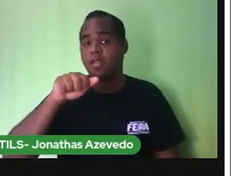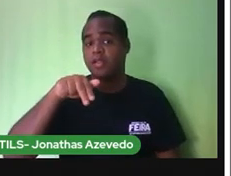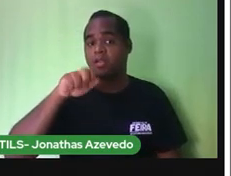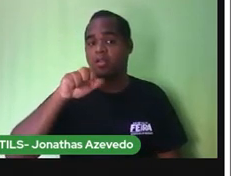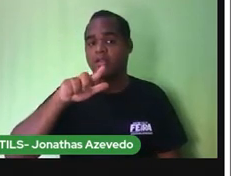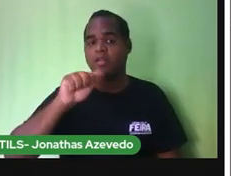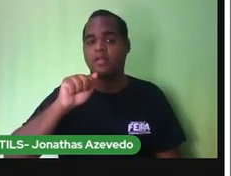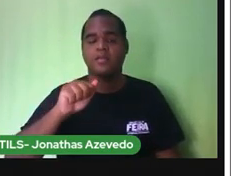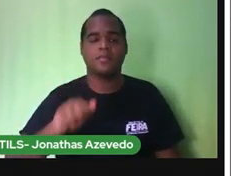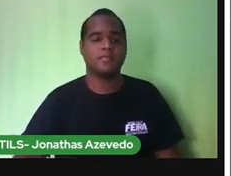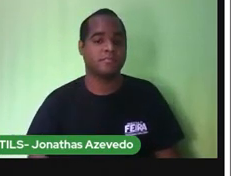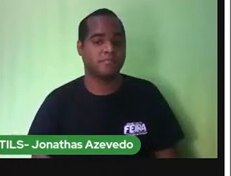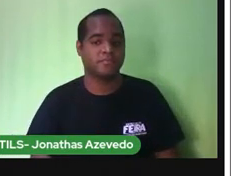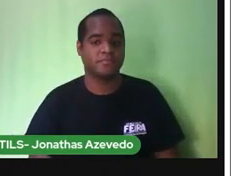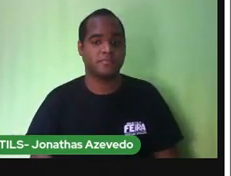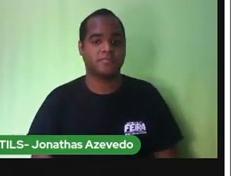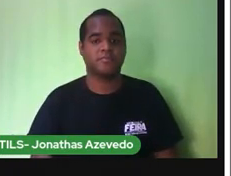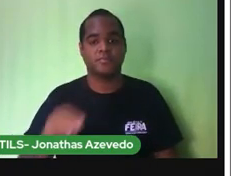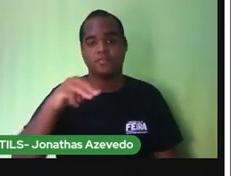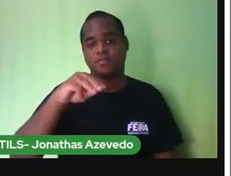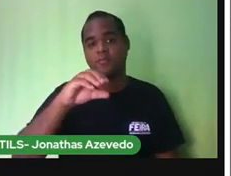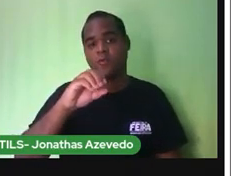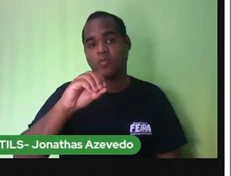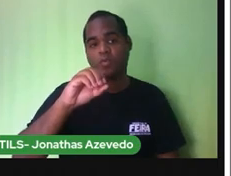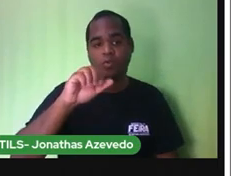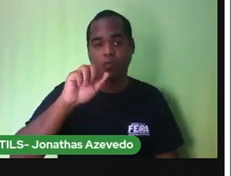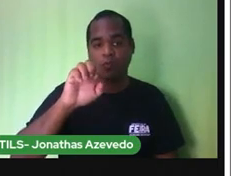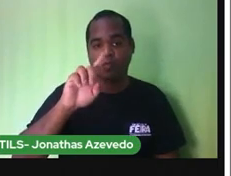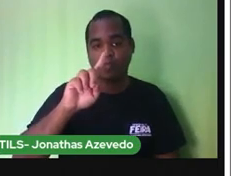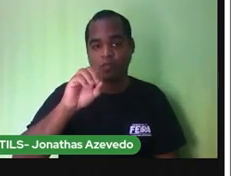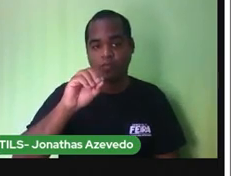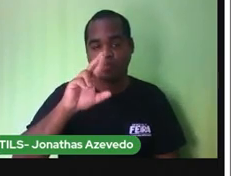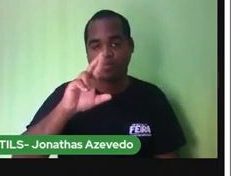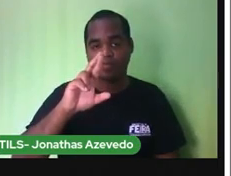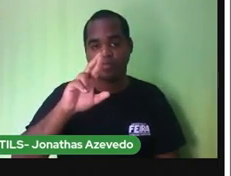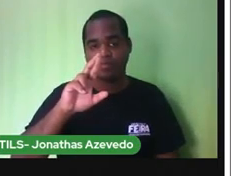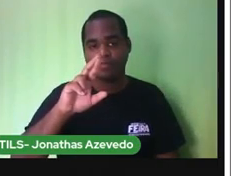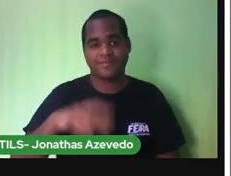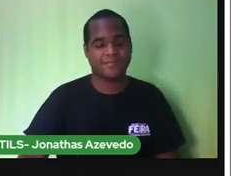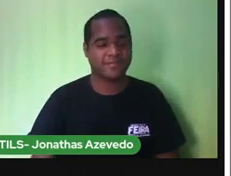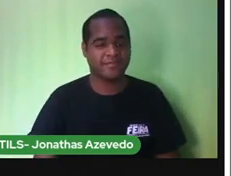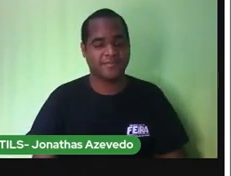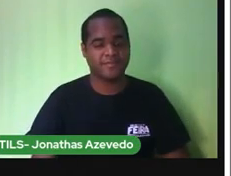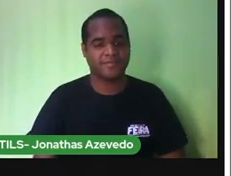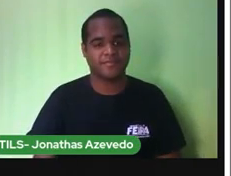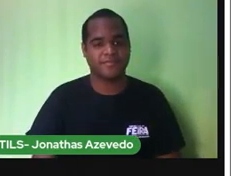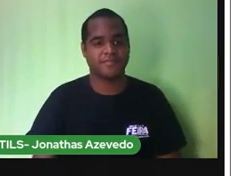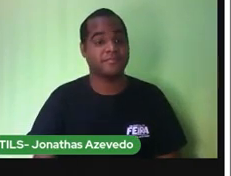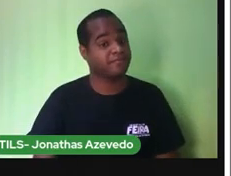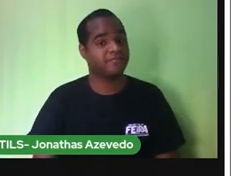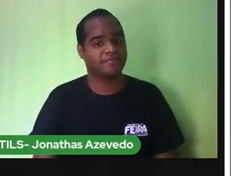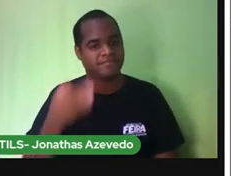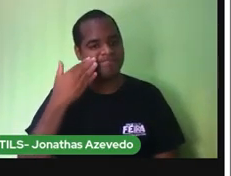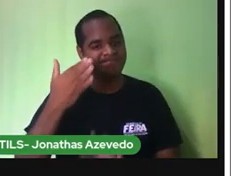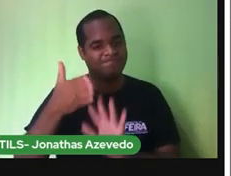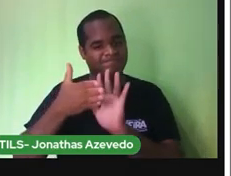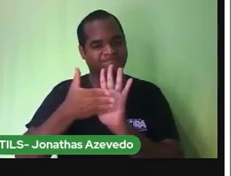janela e a última palavra moedor nós separamos